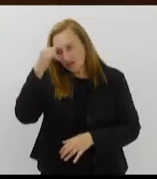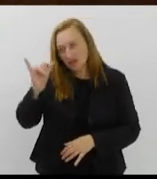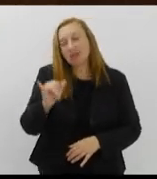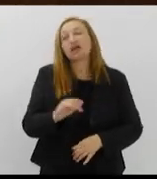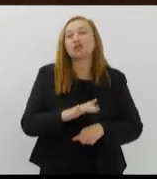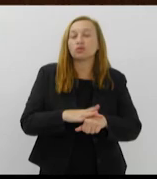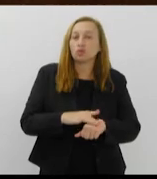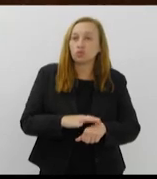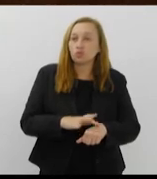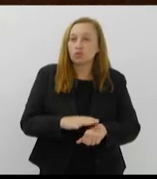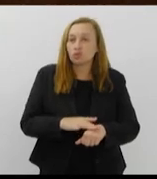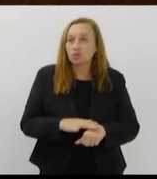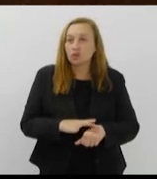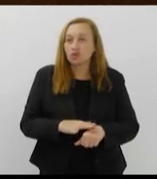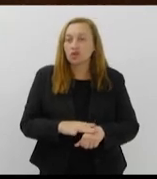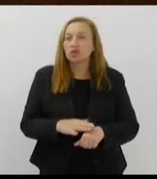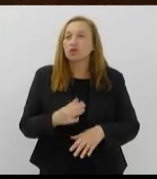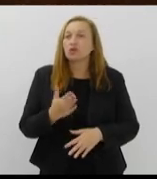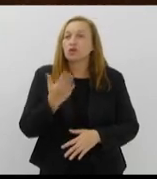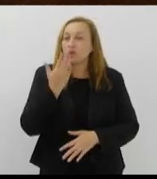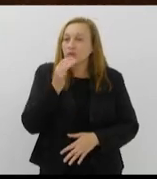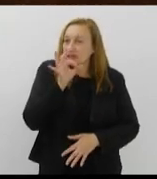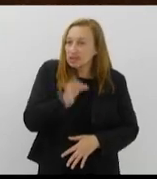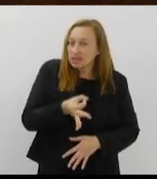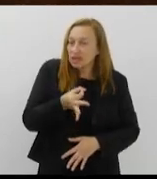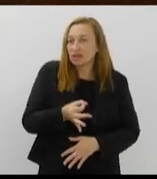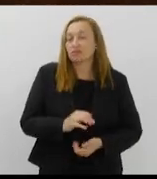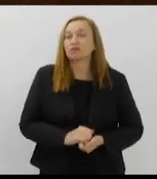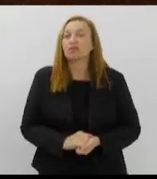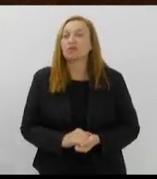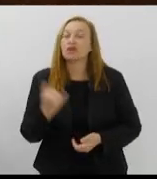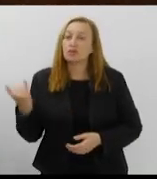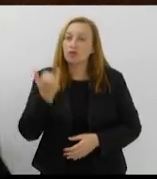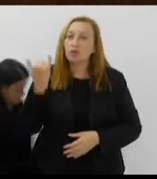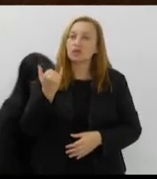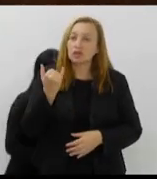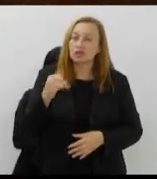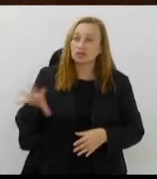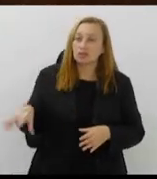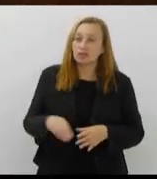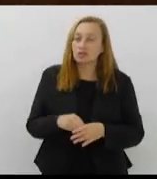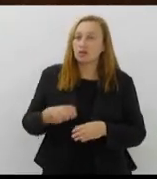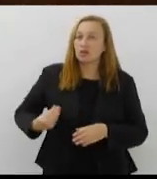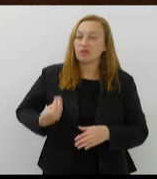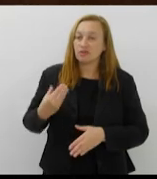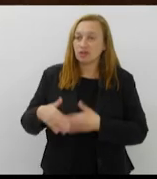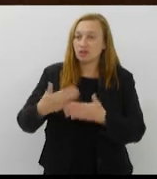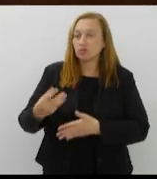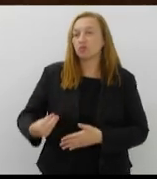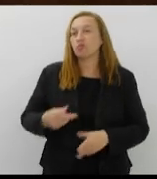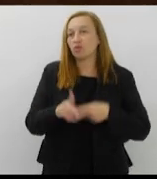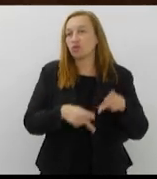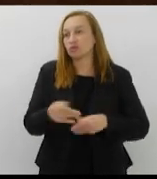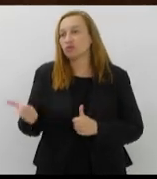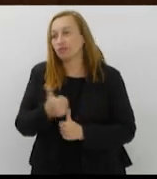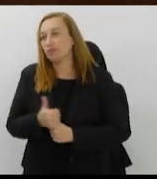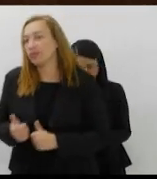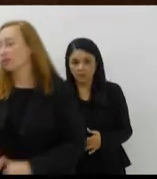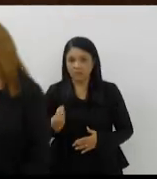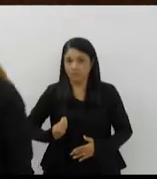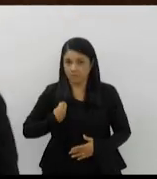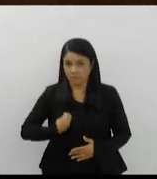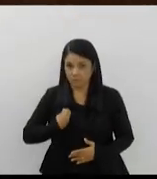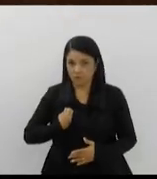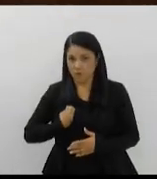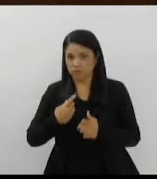doenças, estabelecer padrões alimentares que sejam importantes, inclusive, para a longevidade da população. A gente viveu,